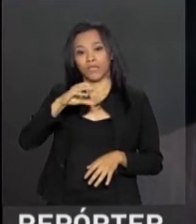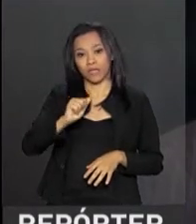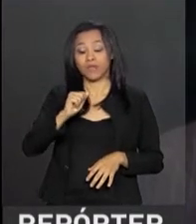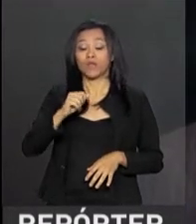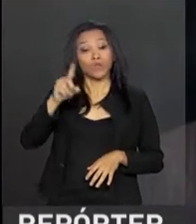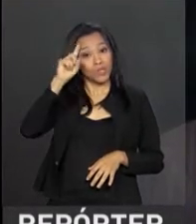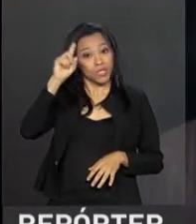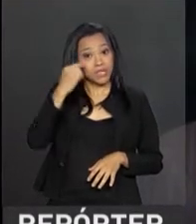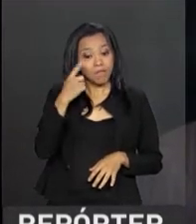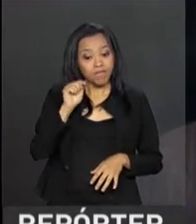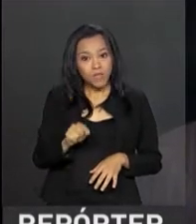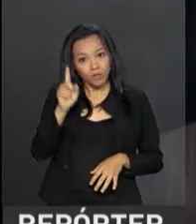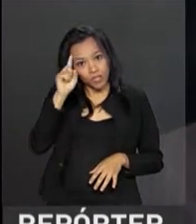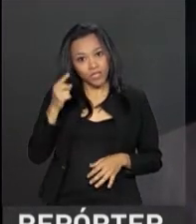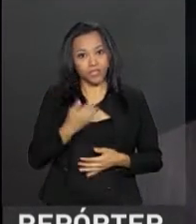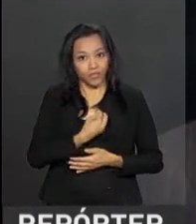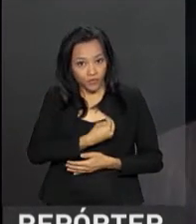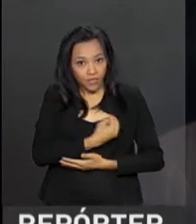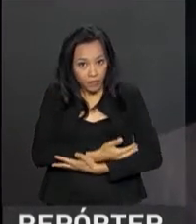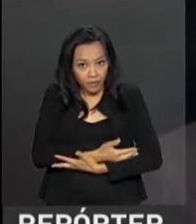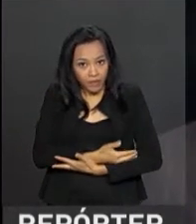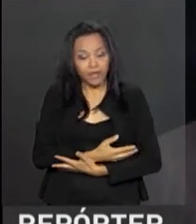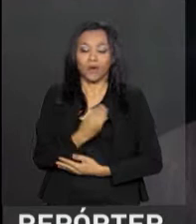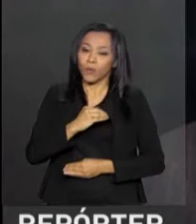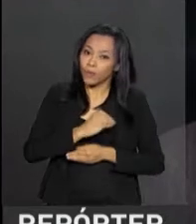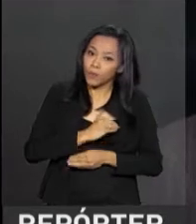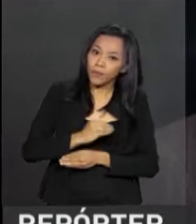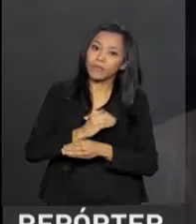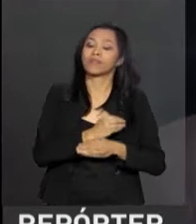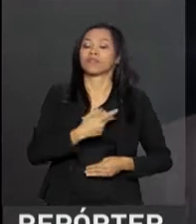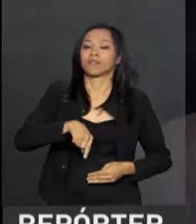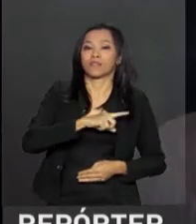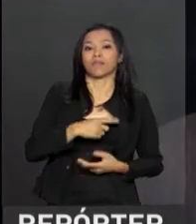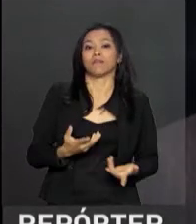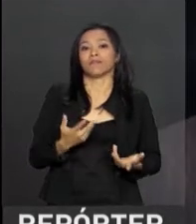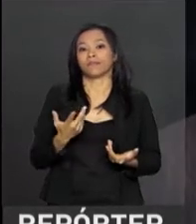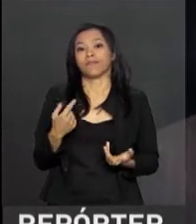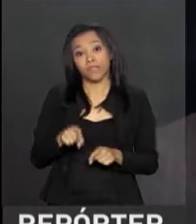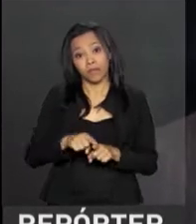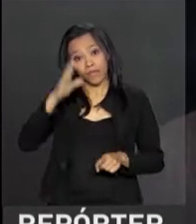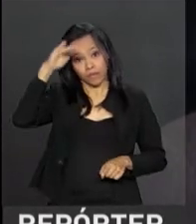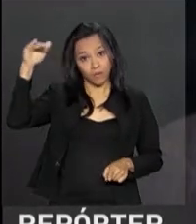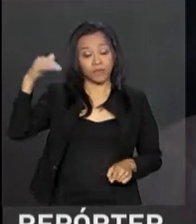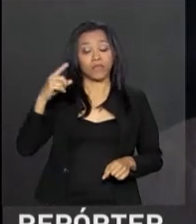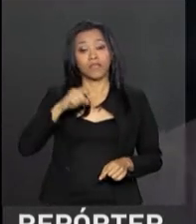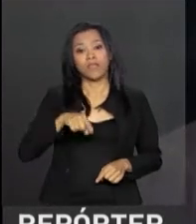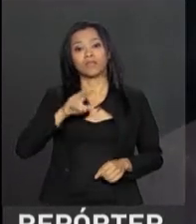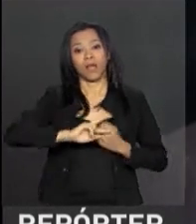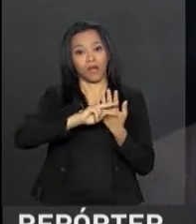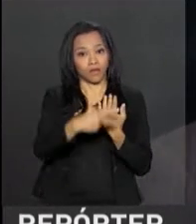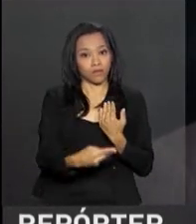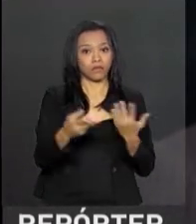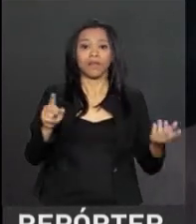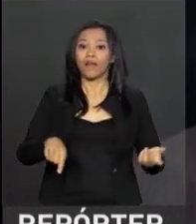vida e distribuindo diabetes hipertensão colesterol alto dos adultos então o resultado delas acaba